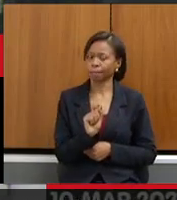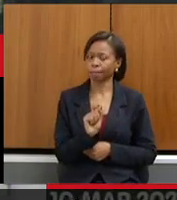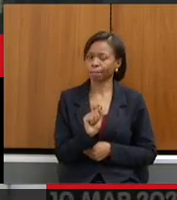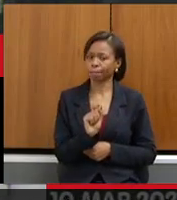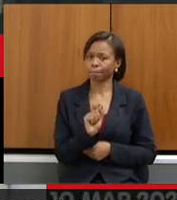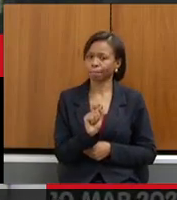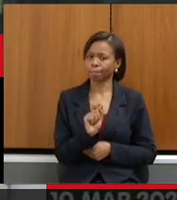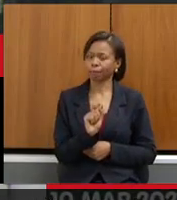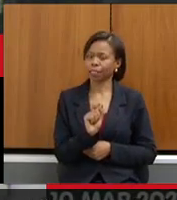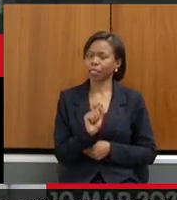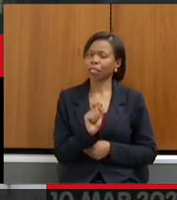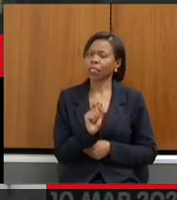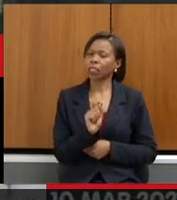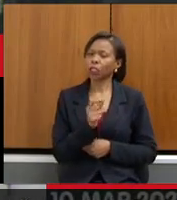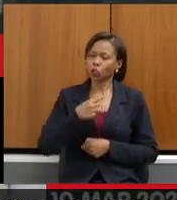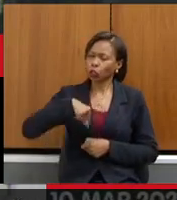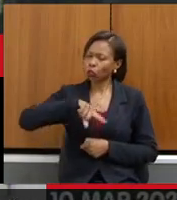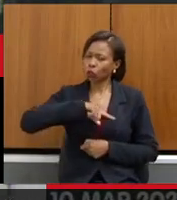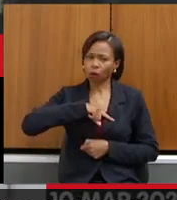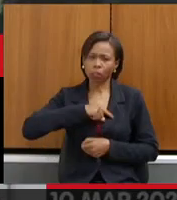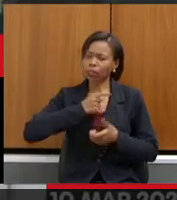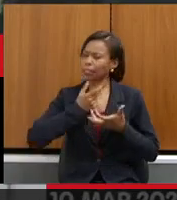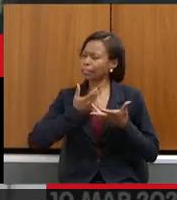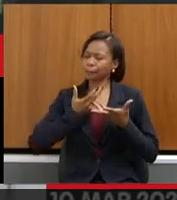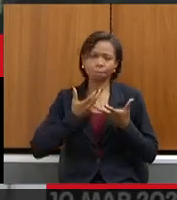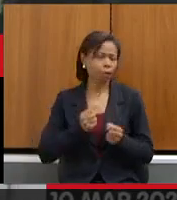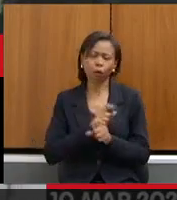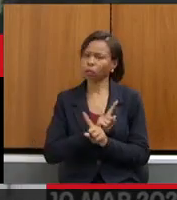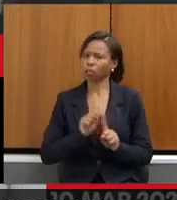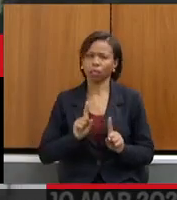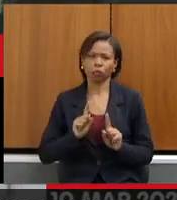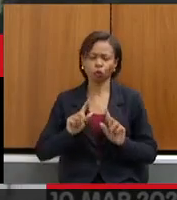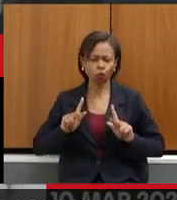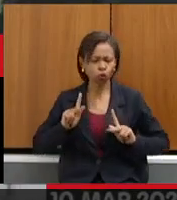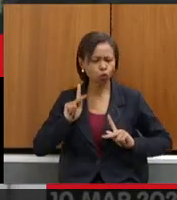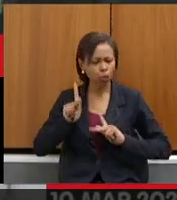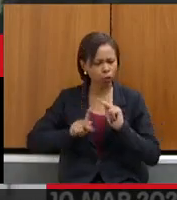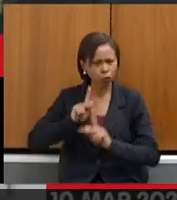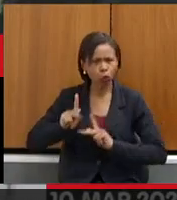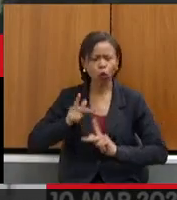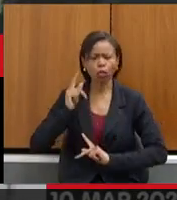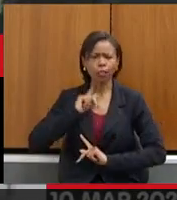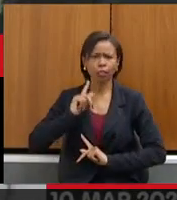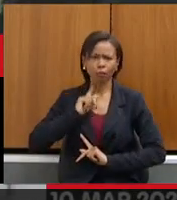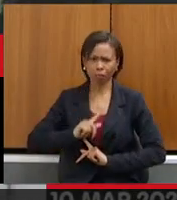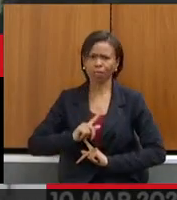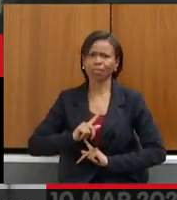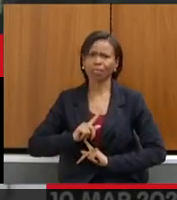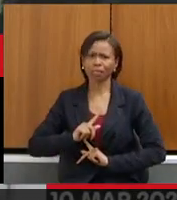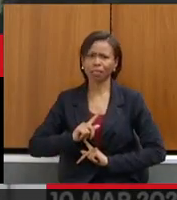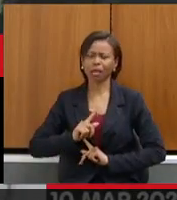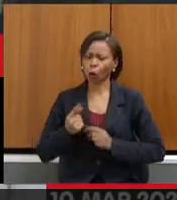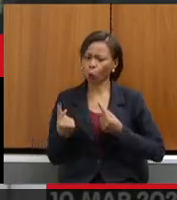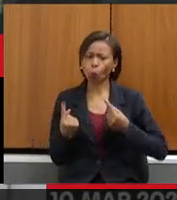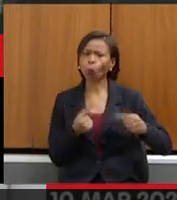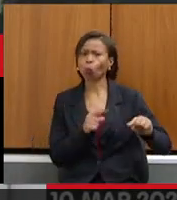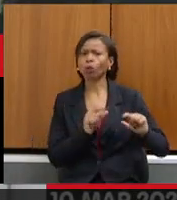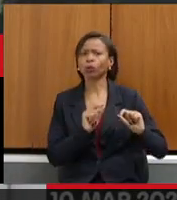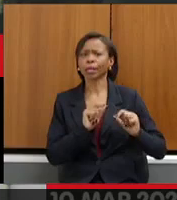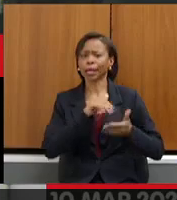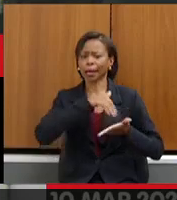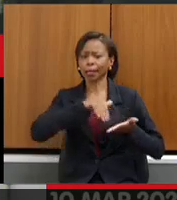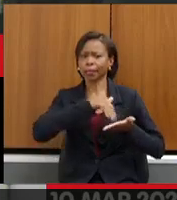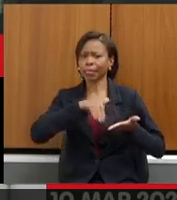o mundo repúdio de todos os mineiros com verdadeiro Trem da Alegria que foi criado na Secretaria